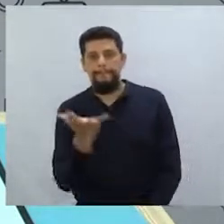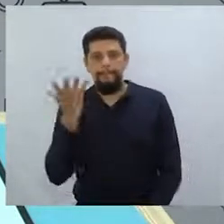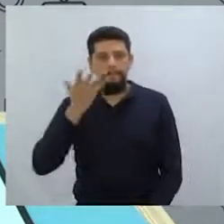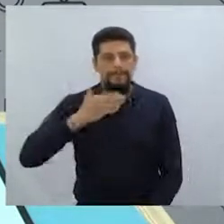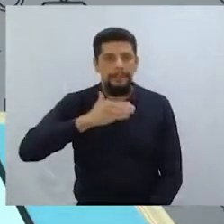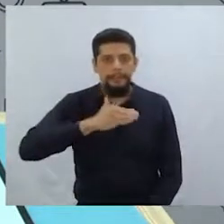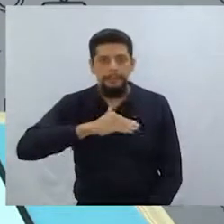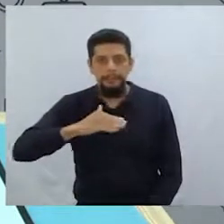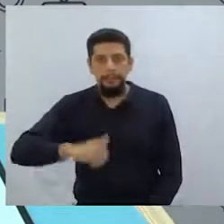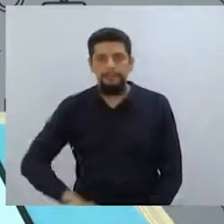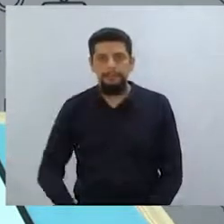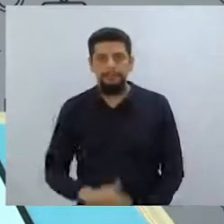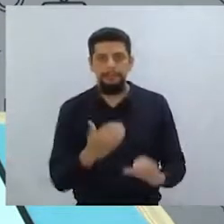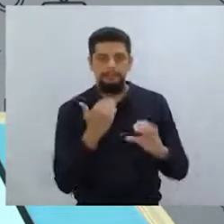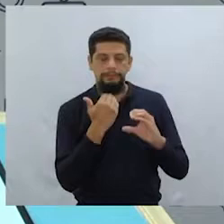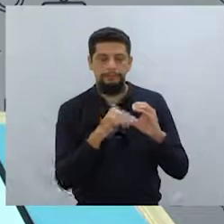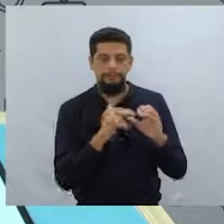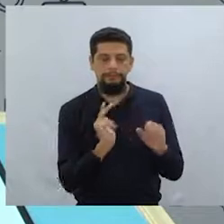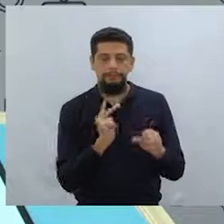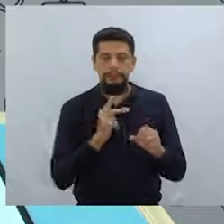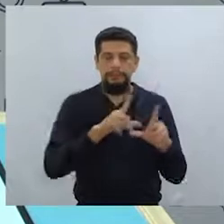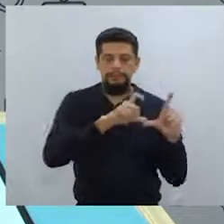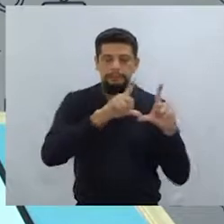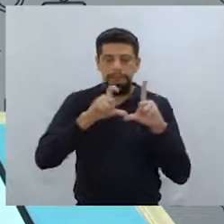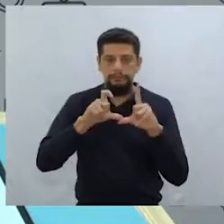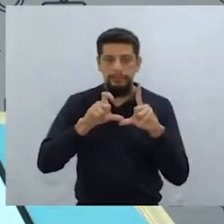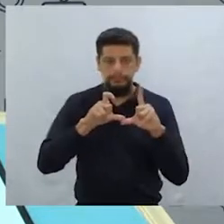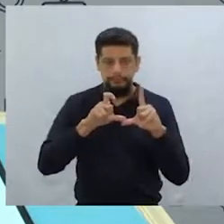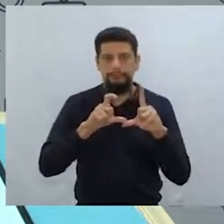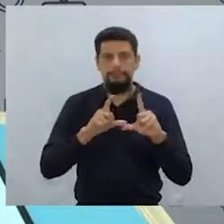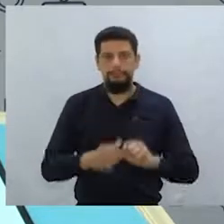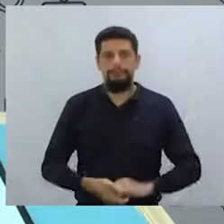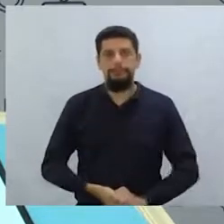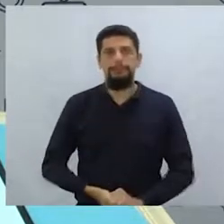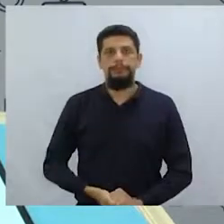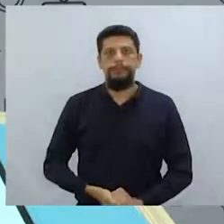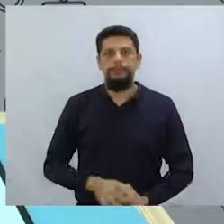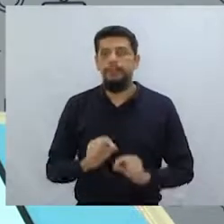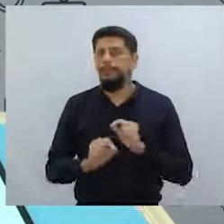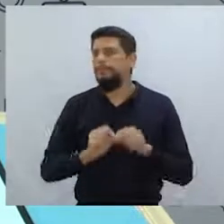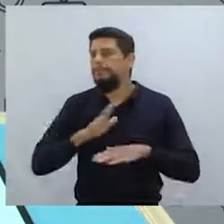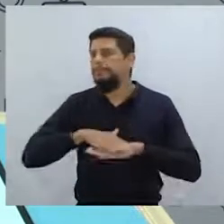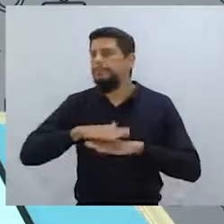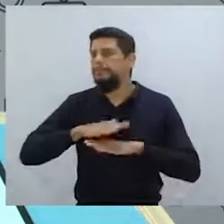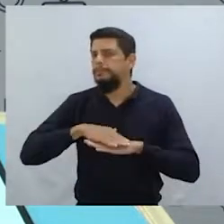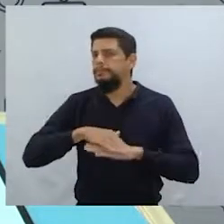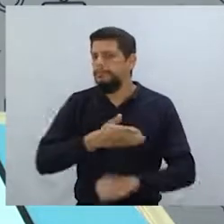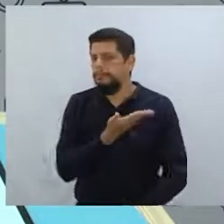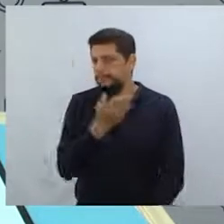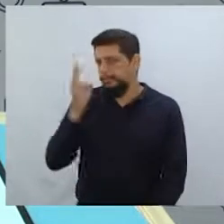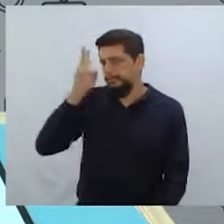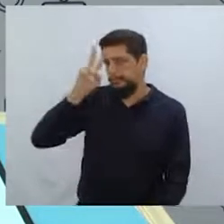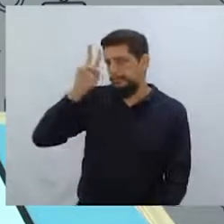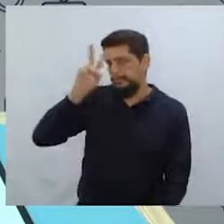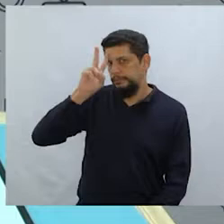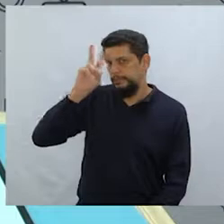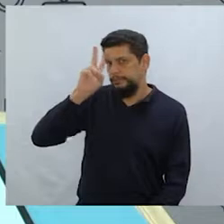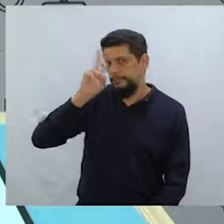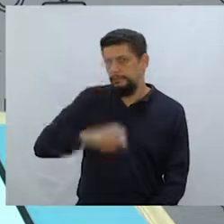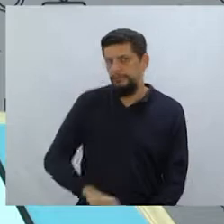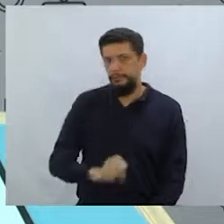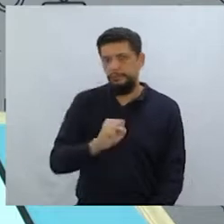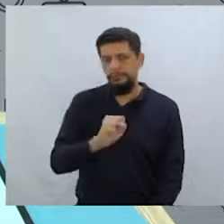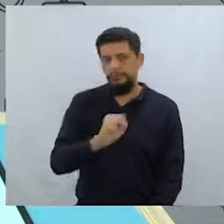Quantas crianças nos mandaram? O Heitor nos mandou o cachorro dele. A foto com o cachorrinho dele. Quem mais? Vocês se